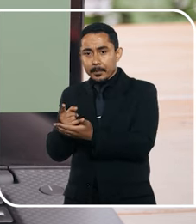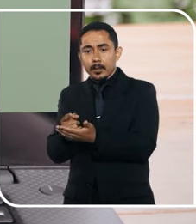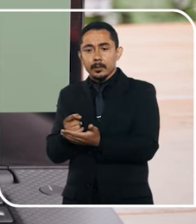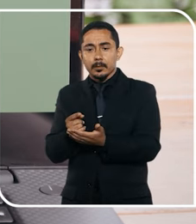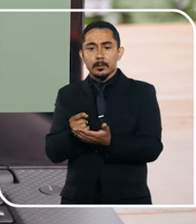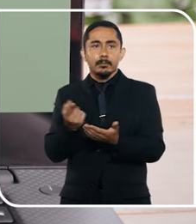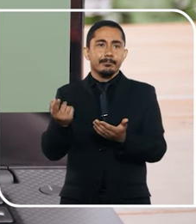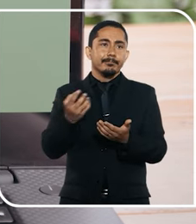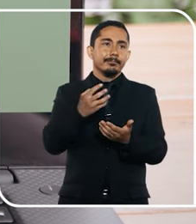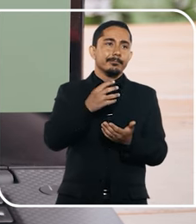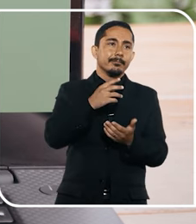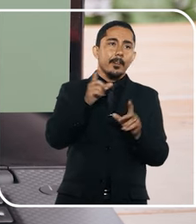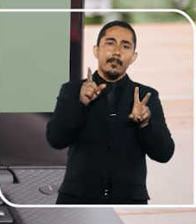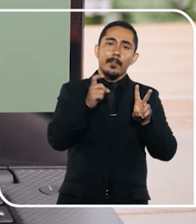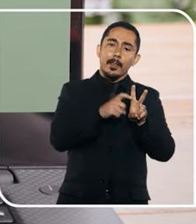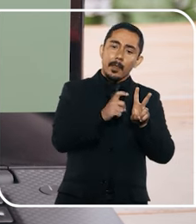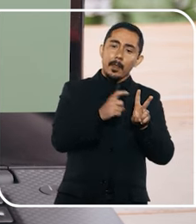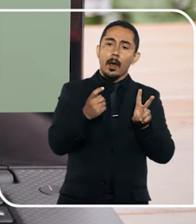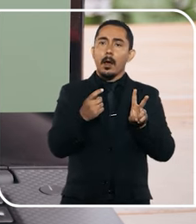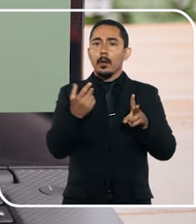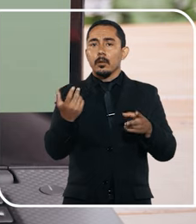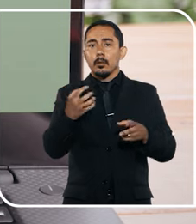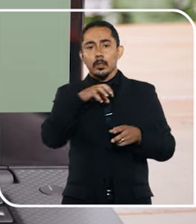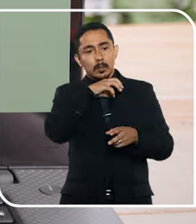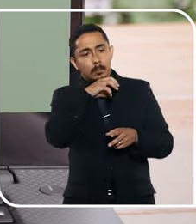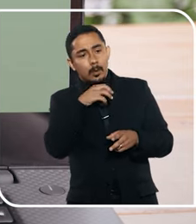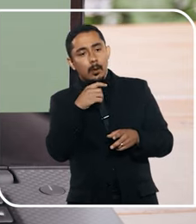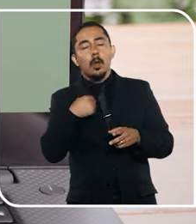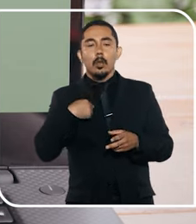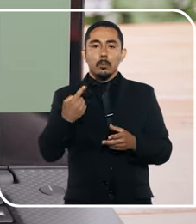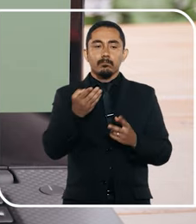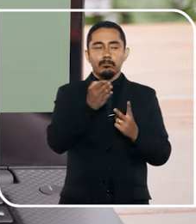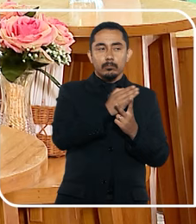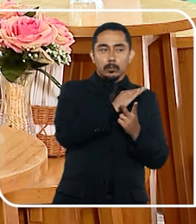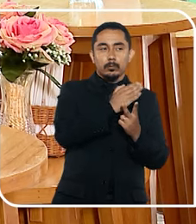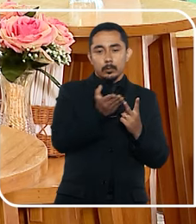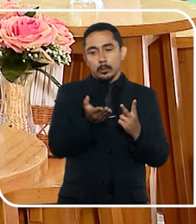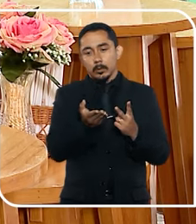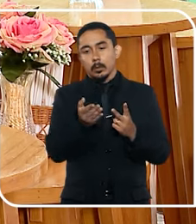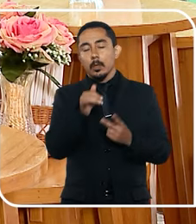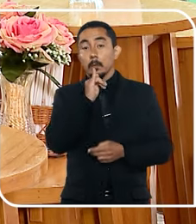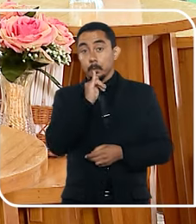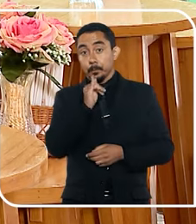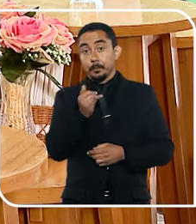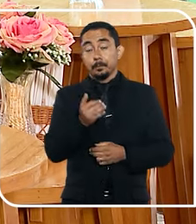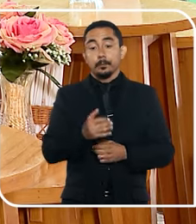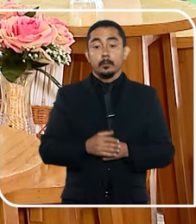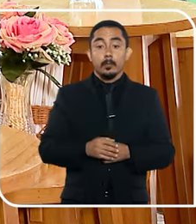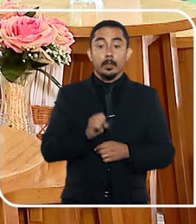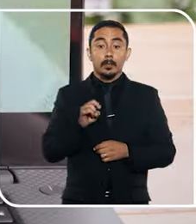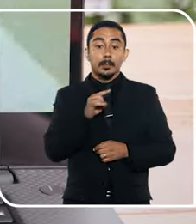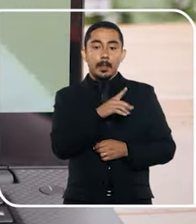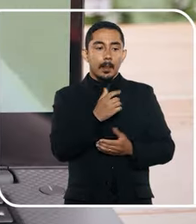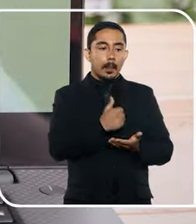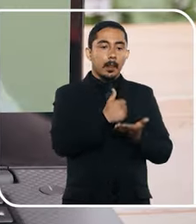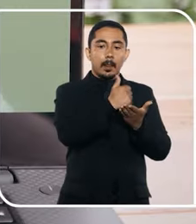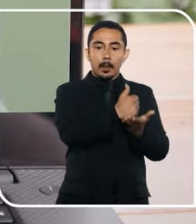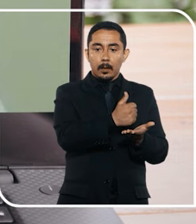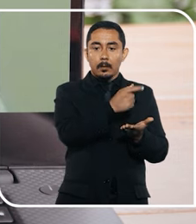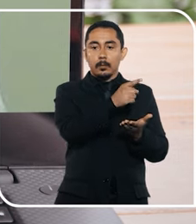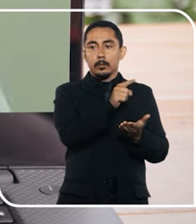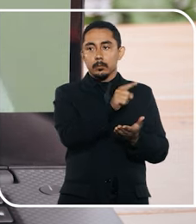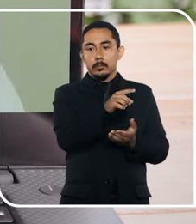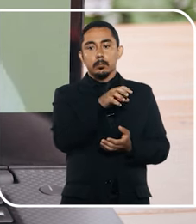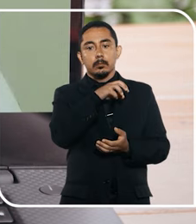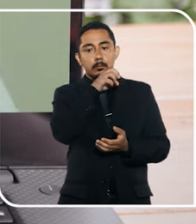veterinário, pet, eram divididas, né? Então, por exemplo, se a minha ex